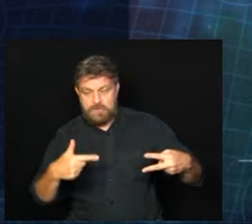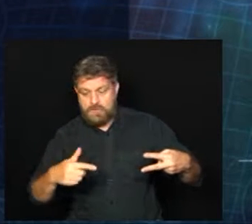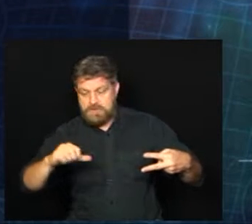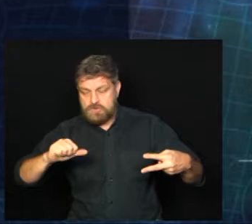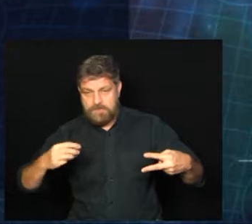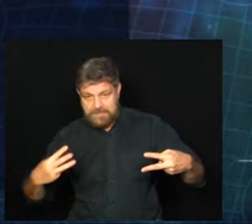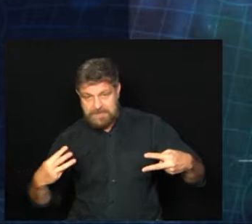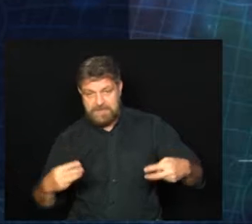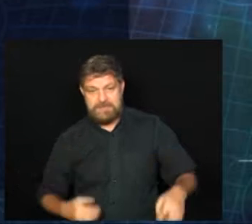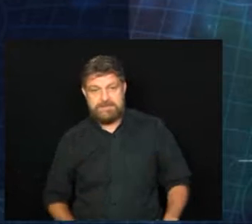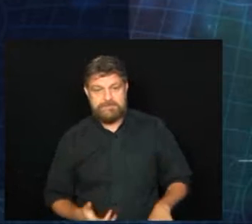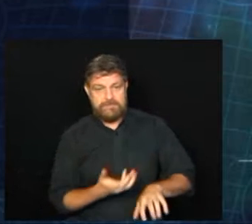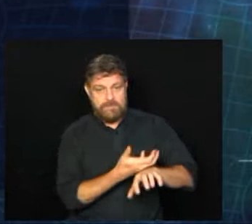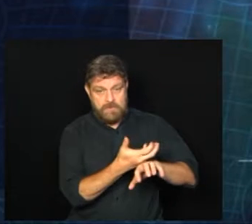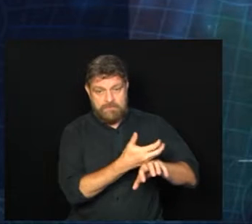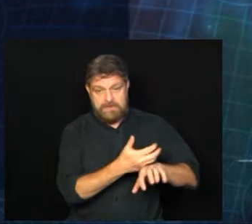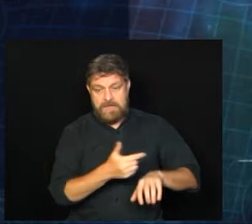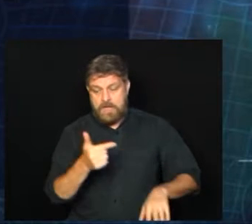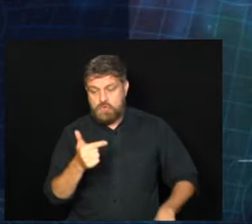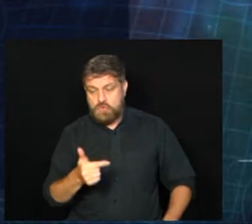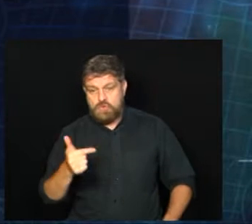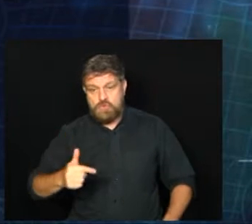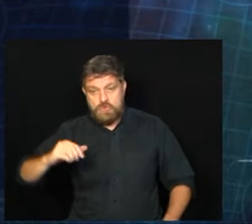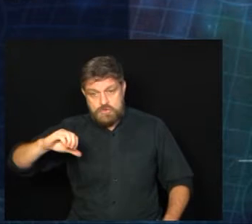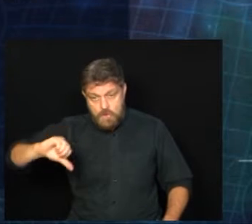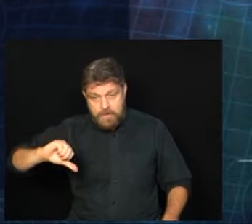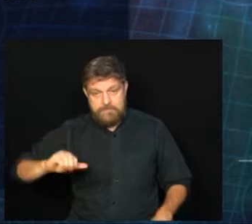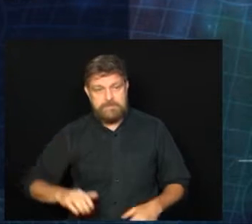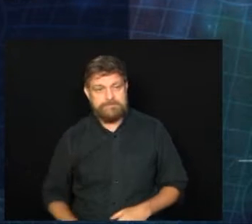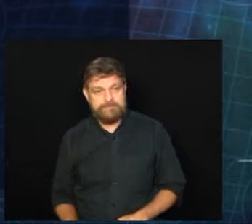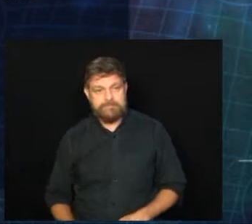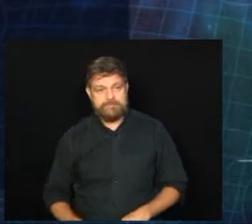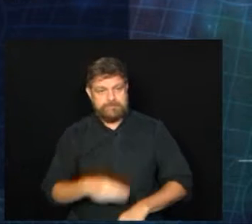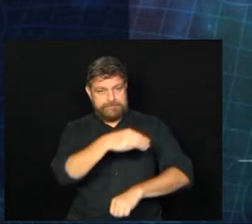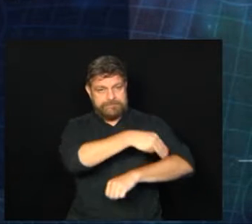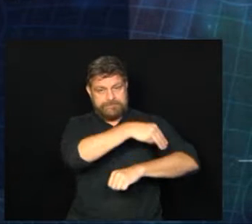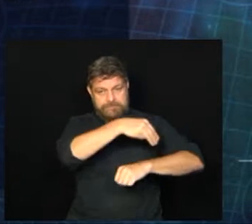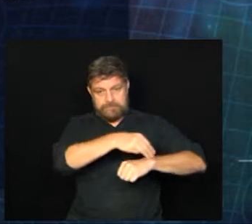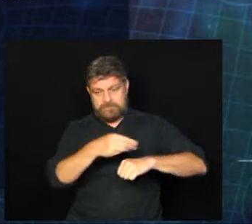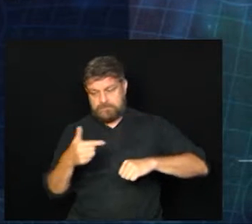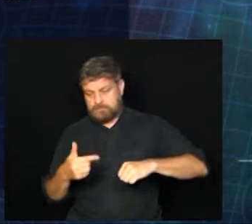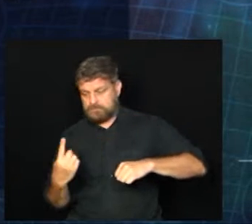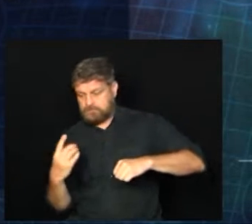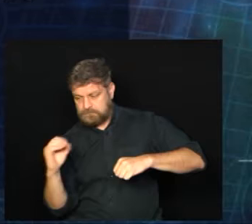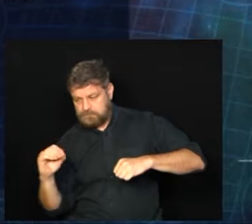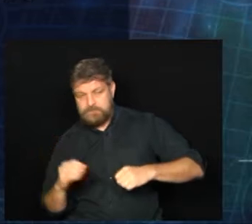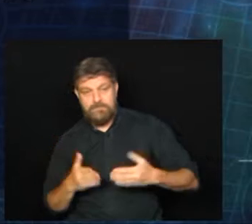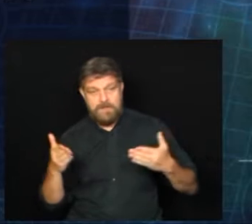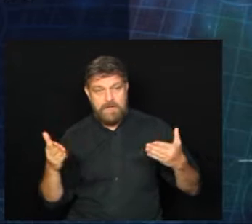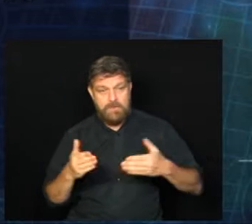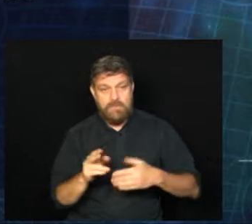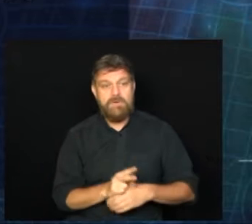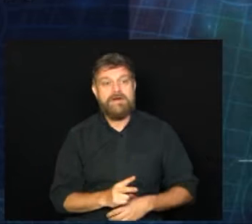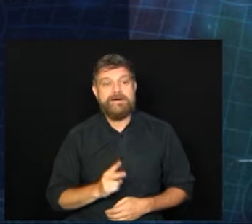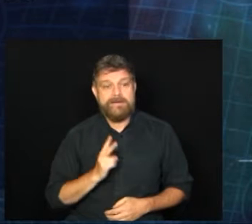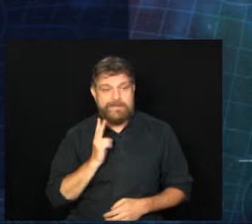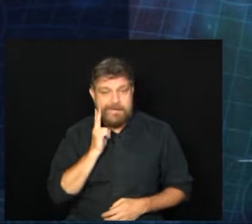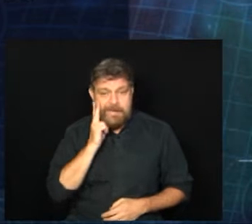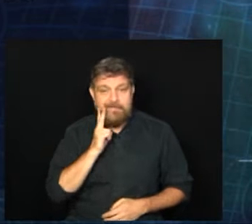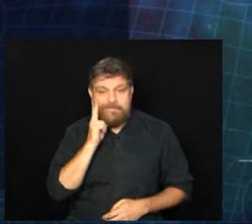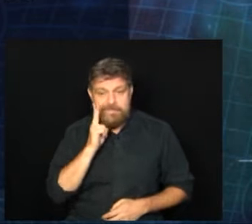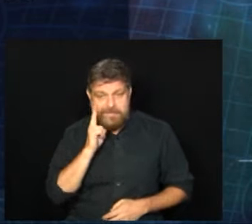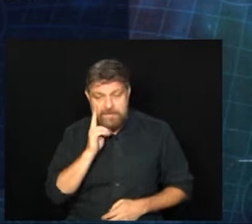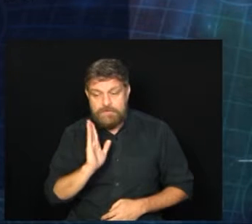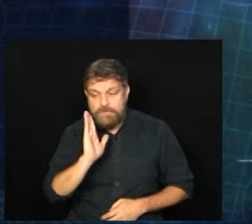293, Nova Odessa, 229, Monte Moro, 210. Agora, Vinhedo também atinge a